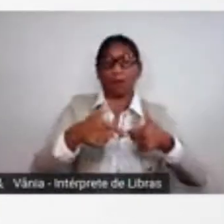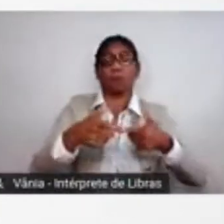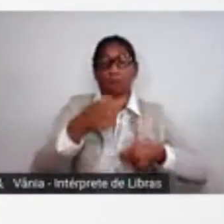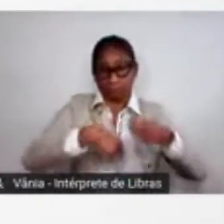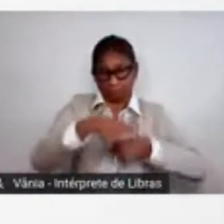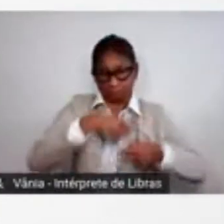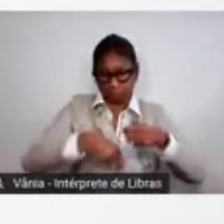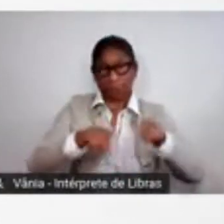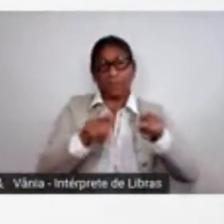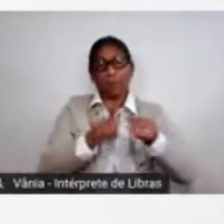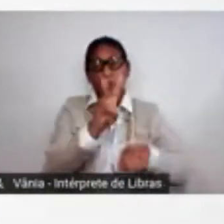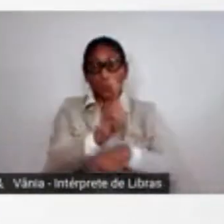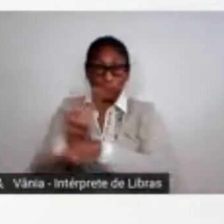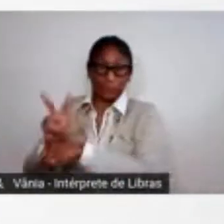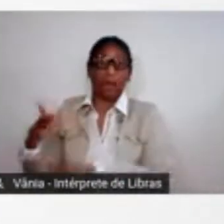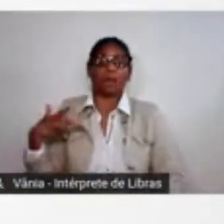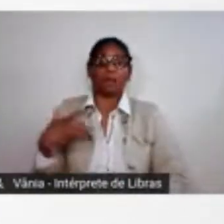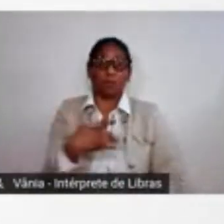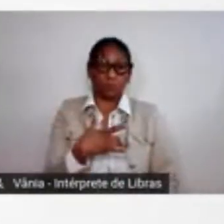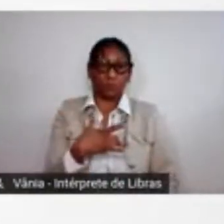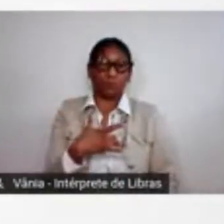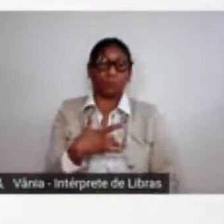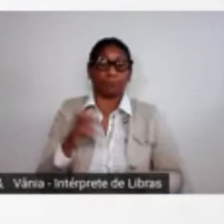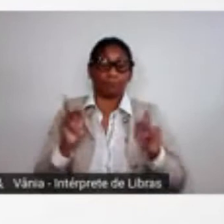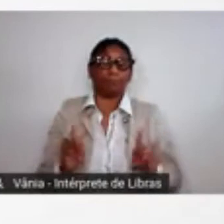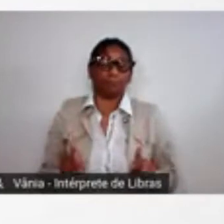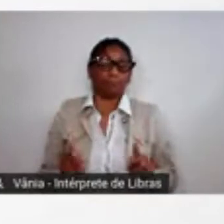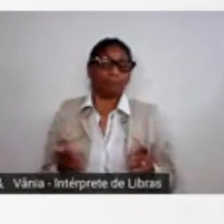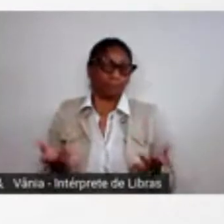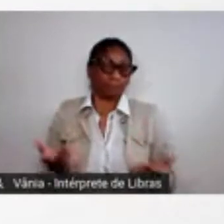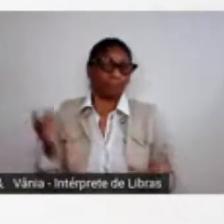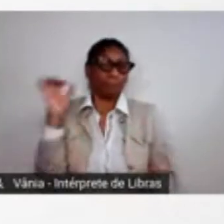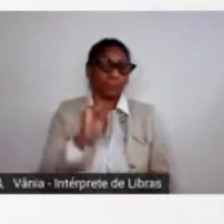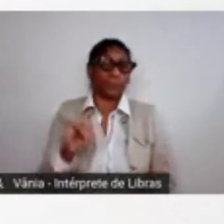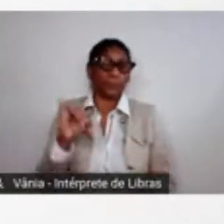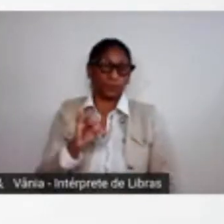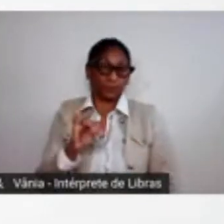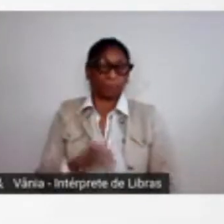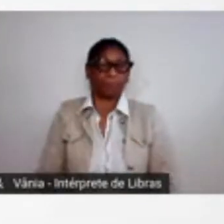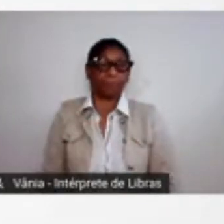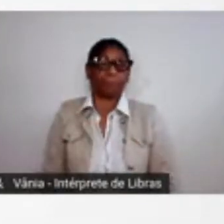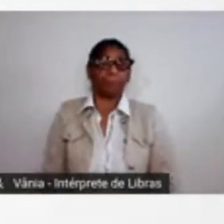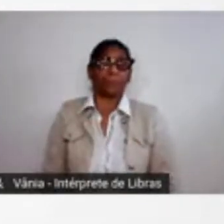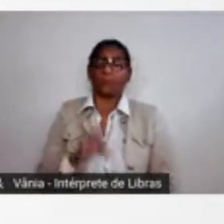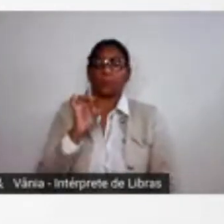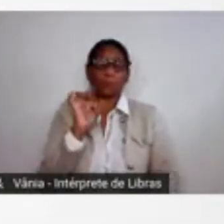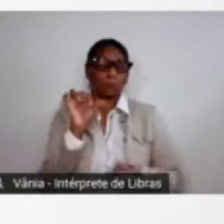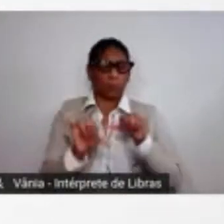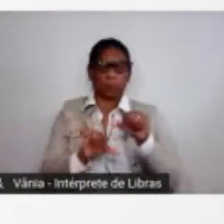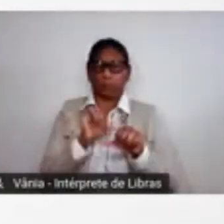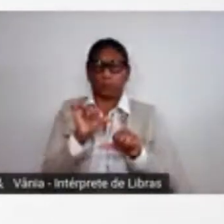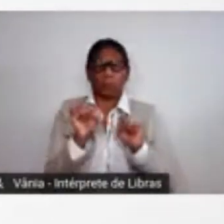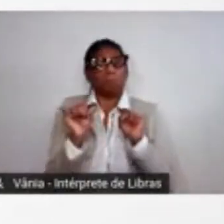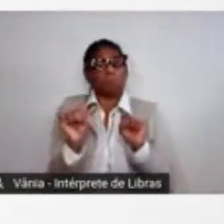a proteção à saúde das pessoas. Então, estas são as alterações que poderão ser feitas,